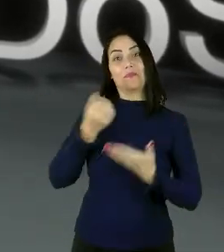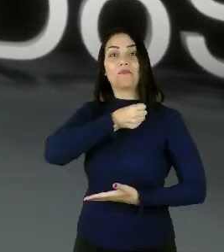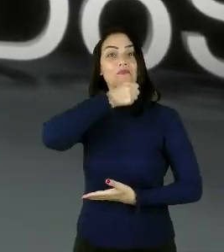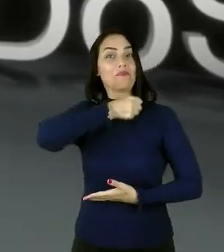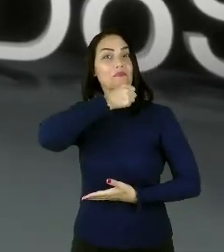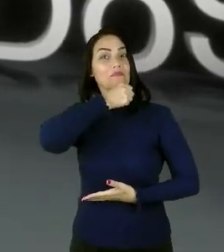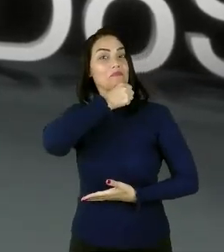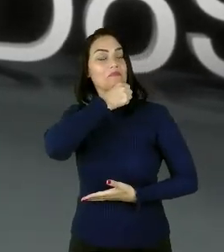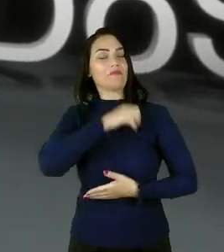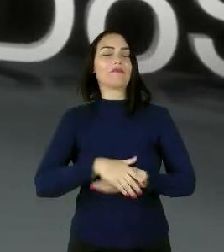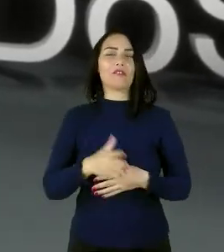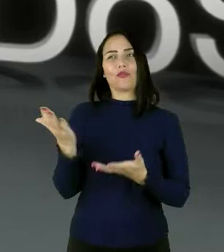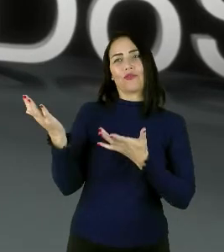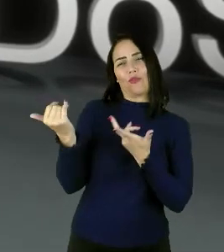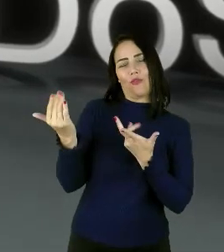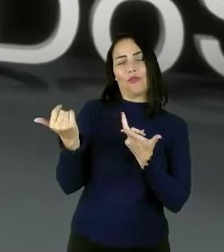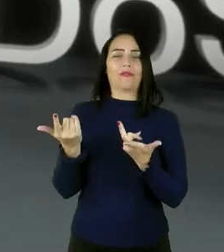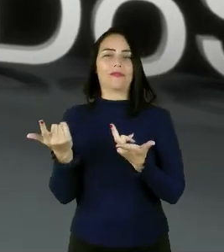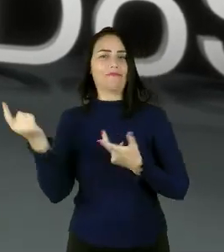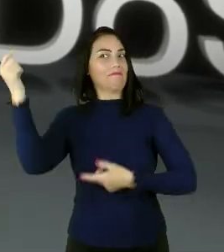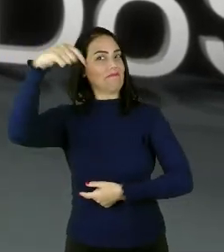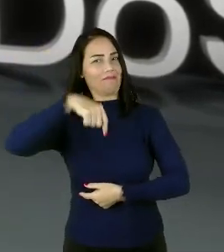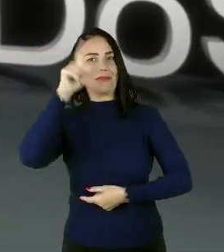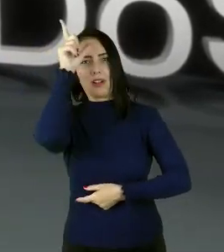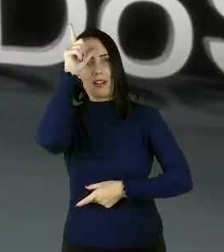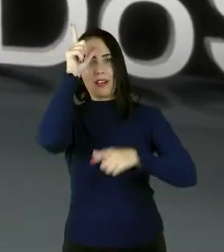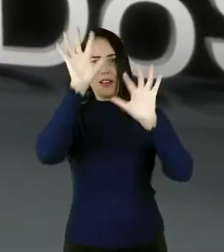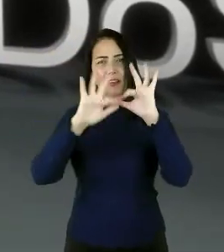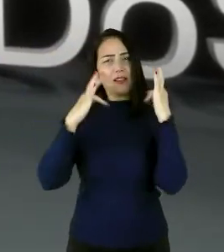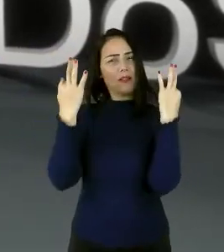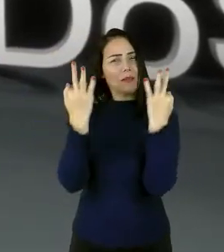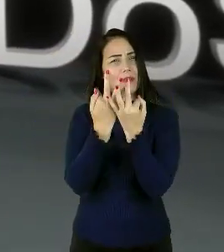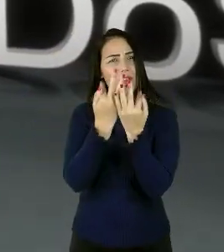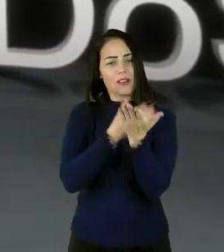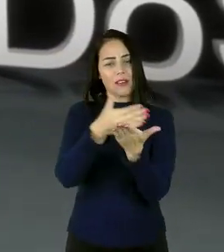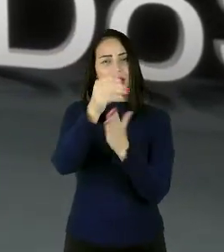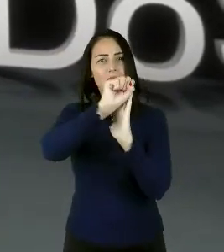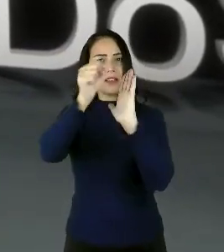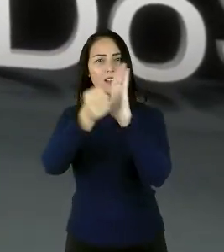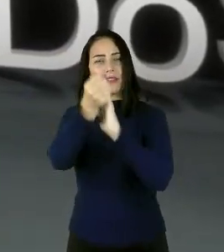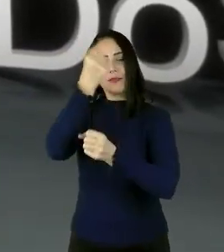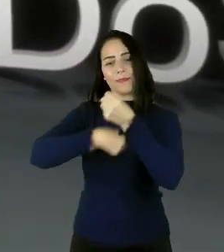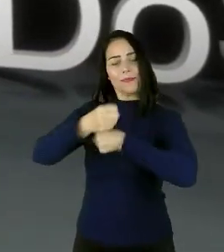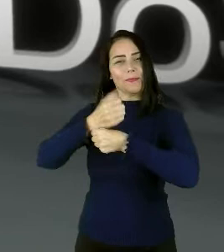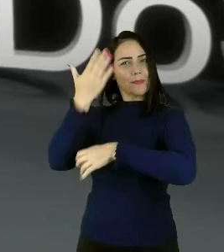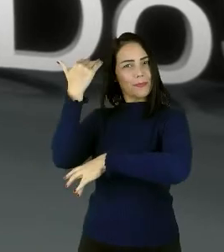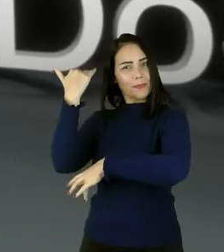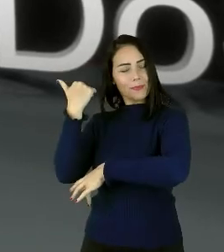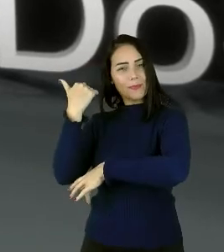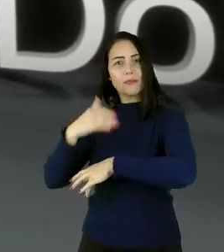meu avô materno ainda jovem que veio da Alemanha com a sua família no início do século passado